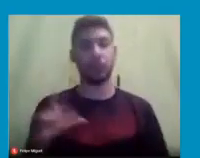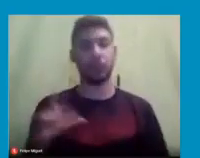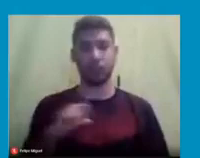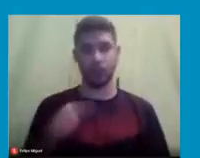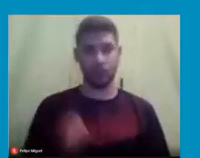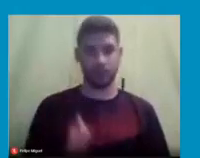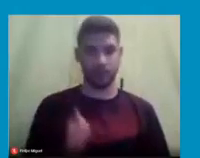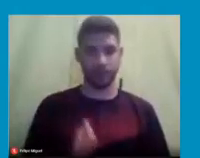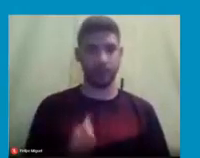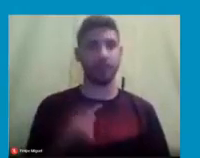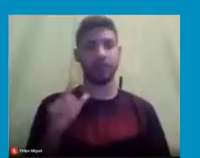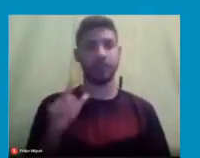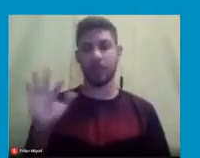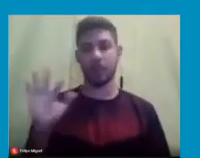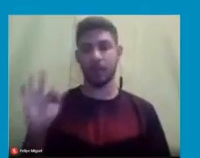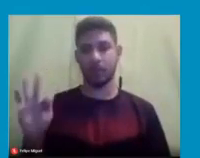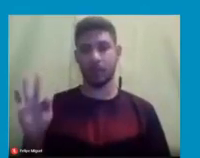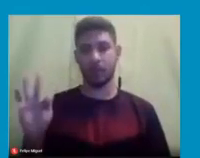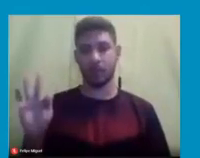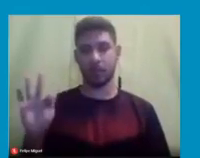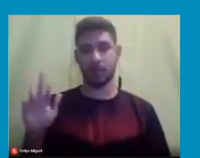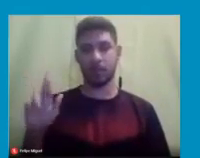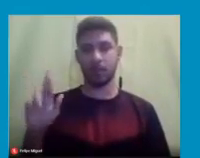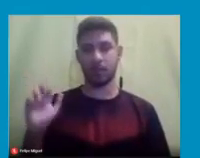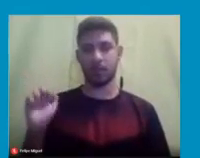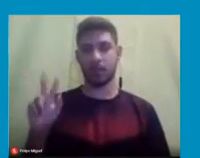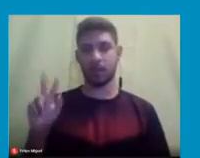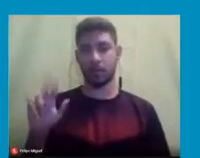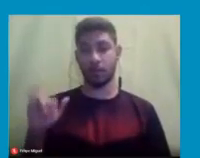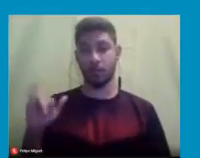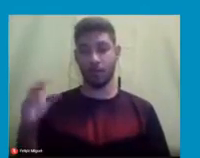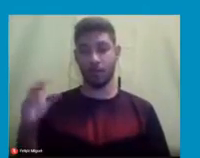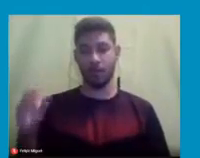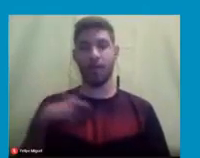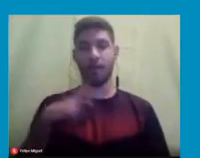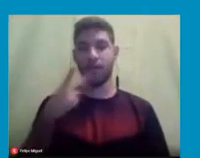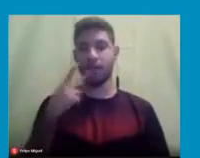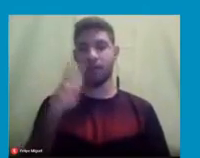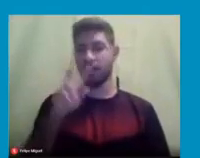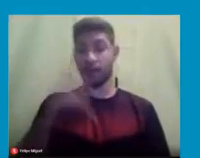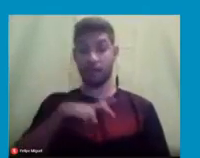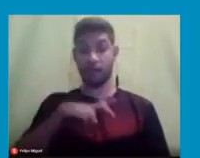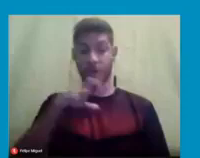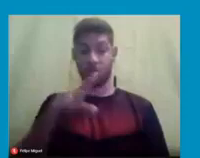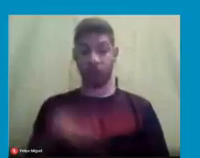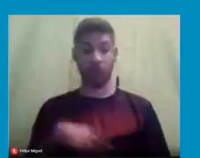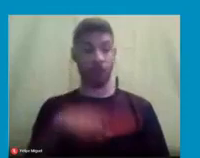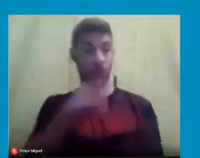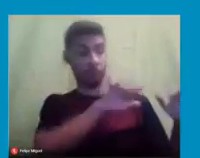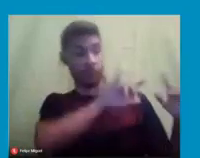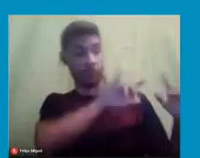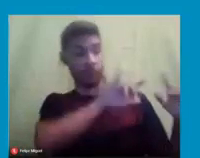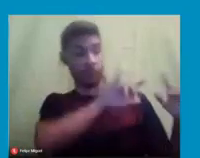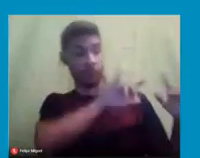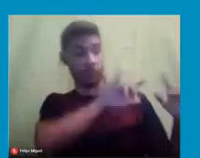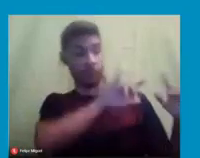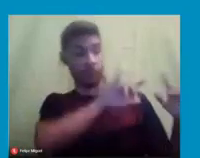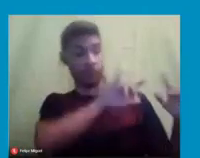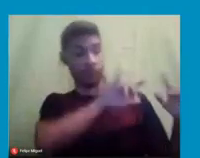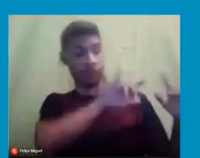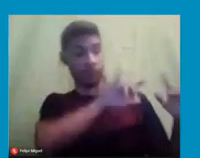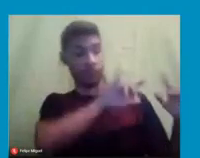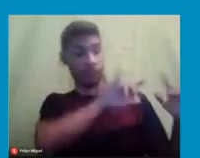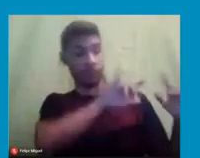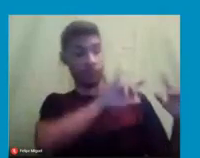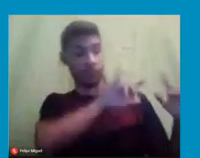o Flávio Gomes também fala que chegava a 50 mil portugueses por ano no